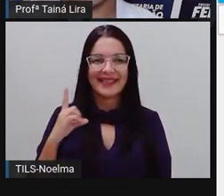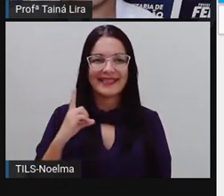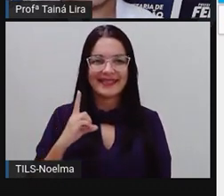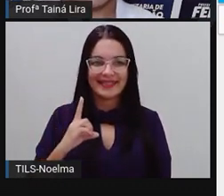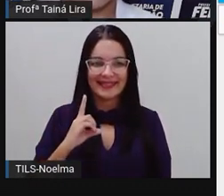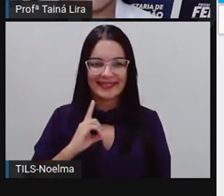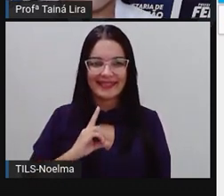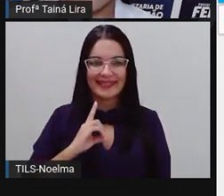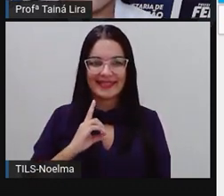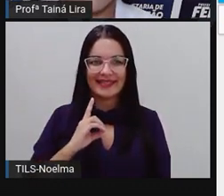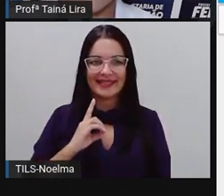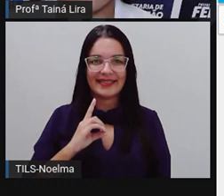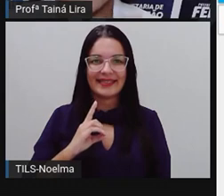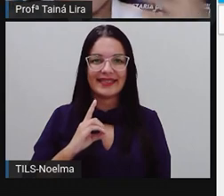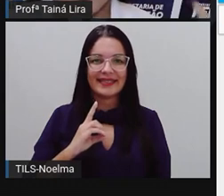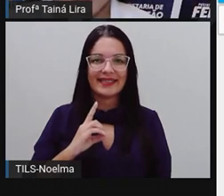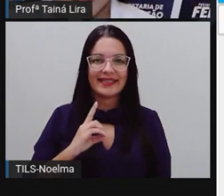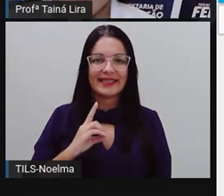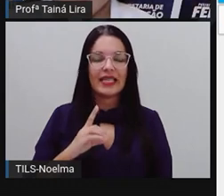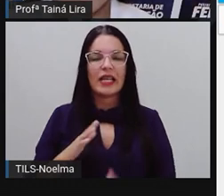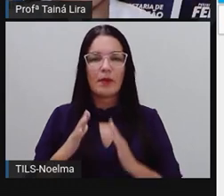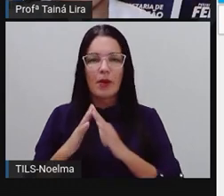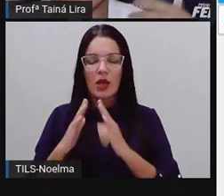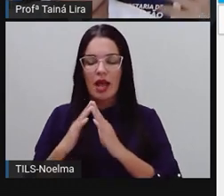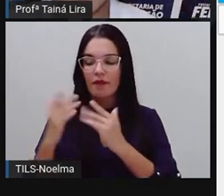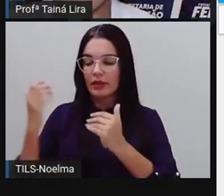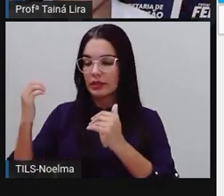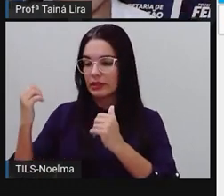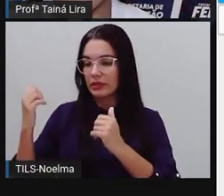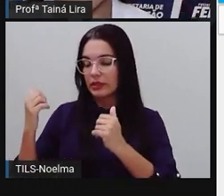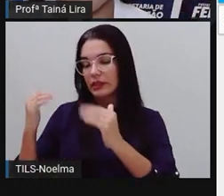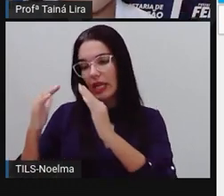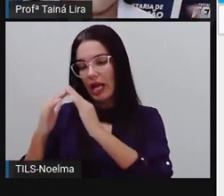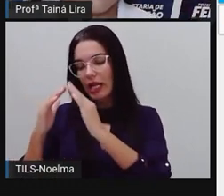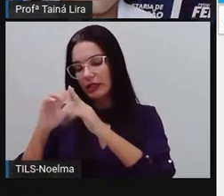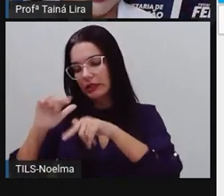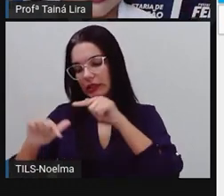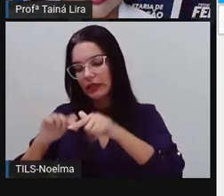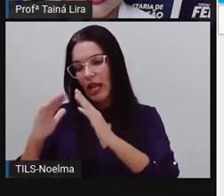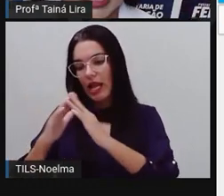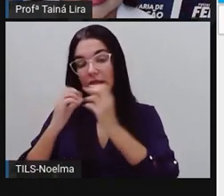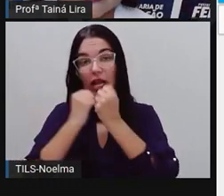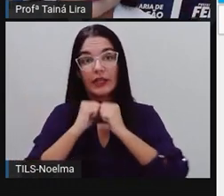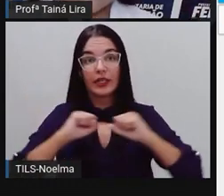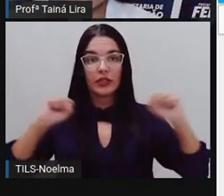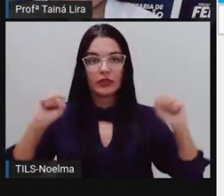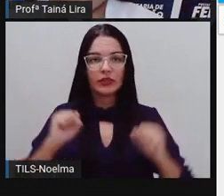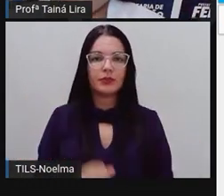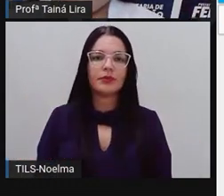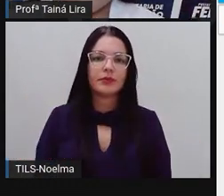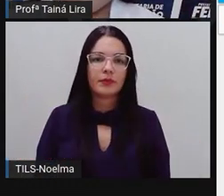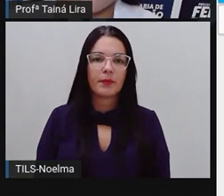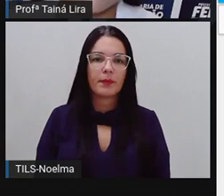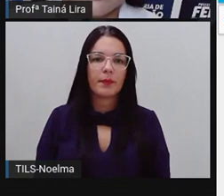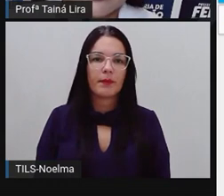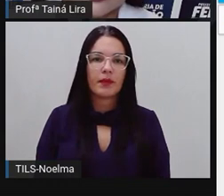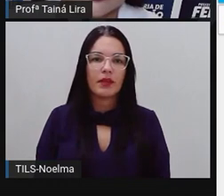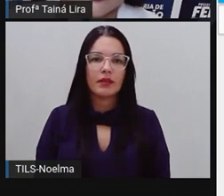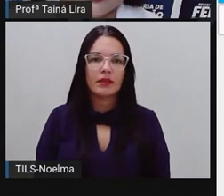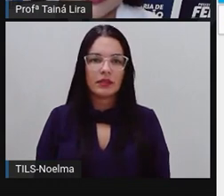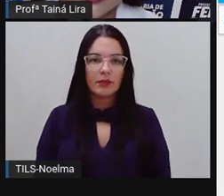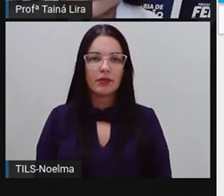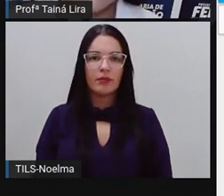né a pro falou muitas muitas africanos escravizados trabalhavam aí nas casas-grandes não é o número